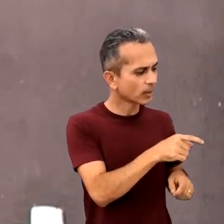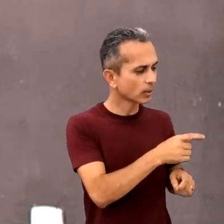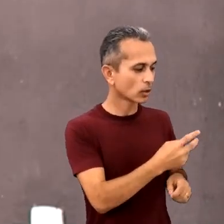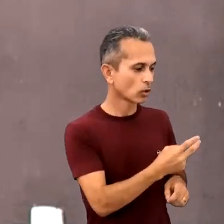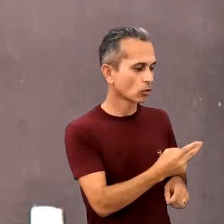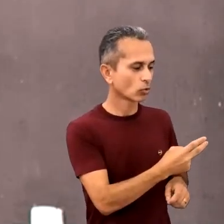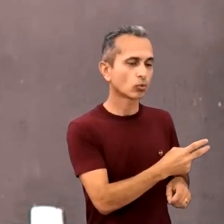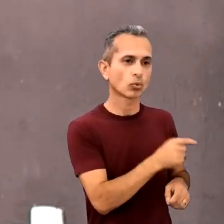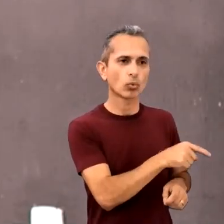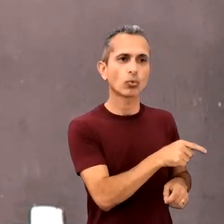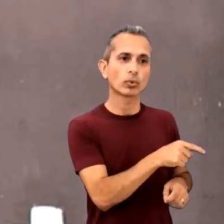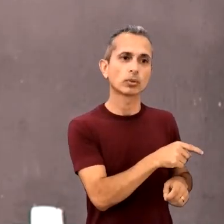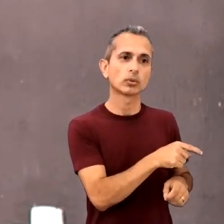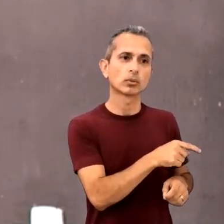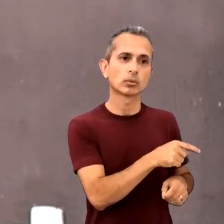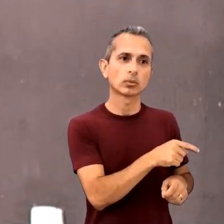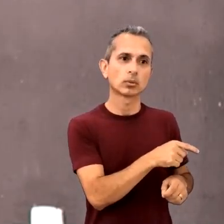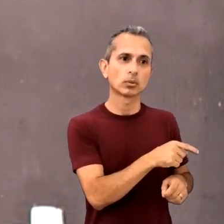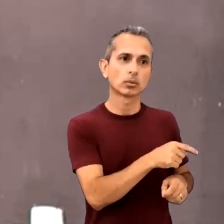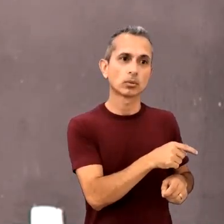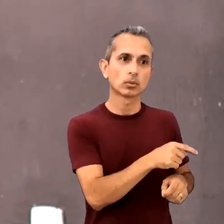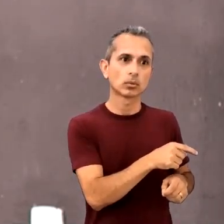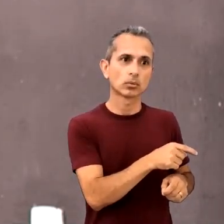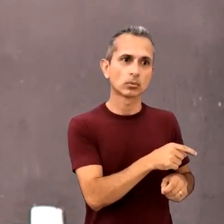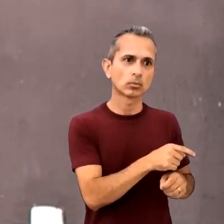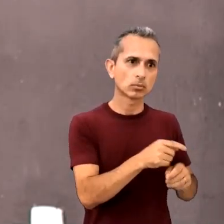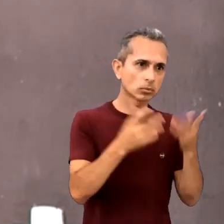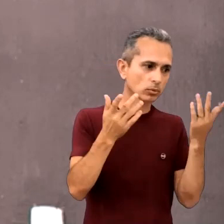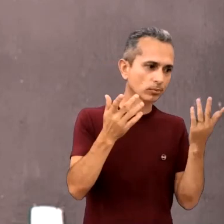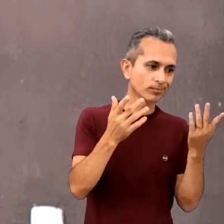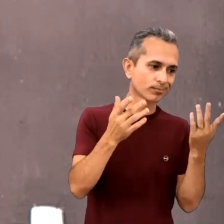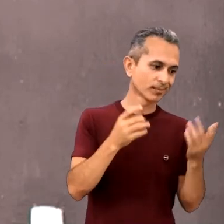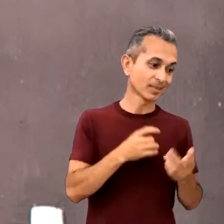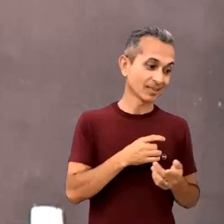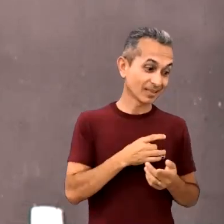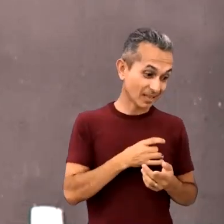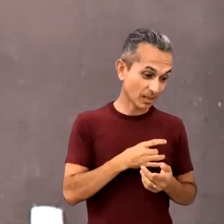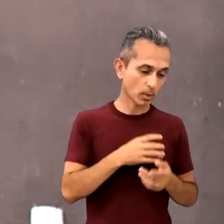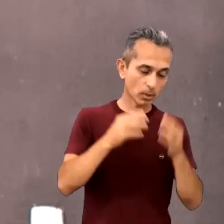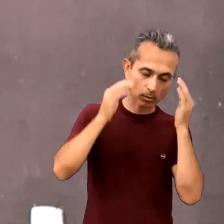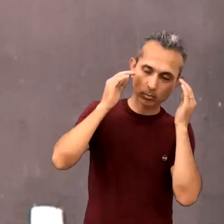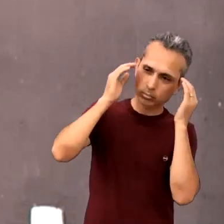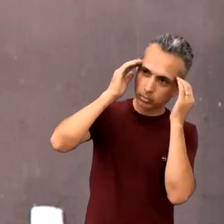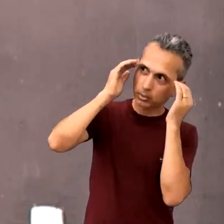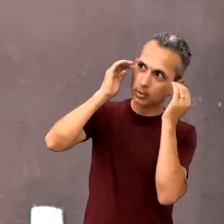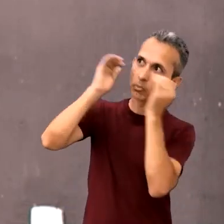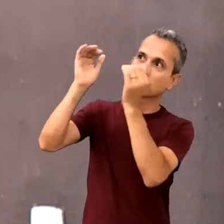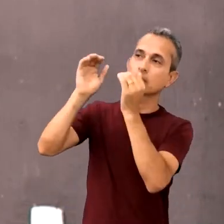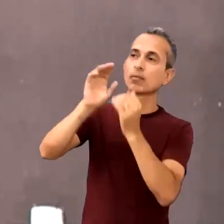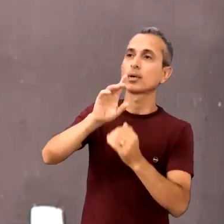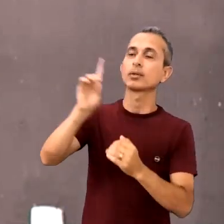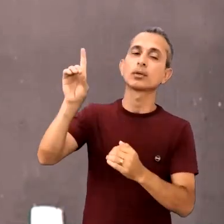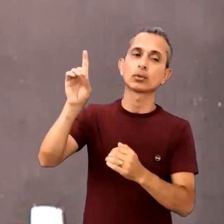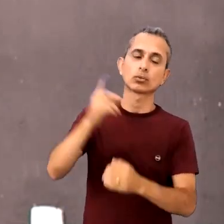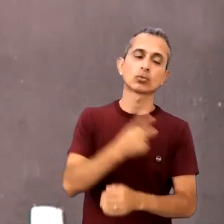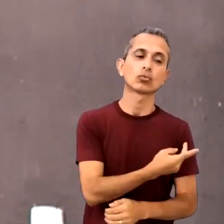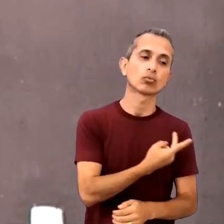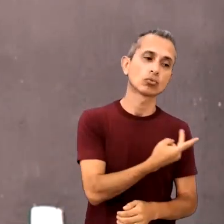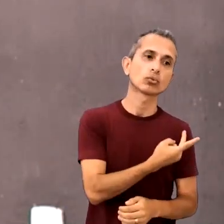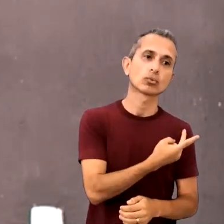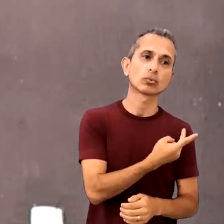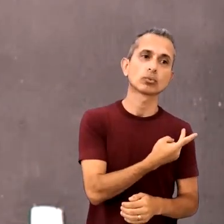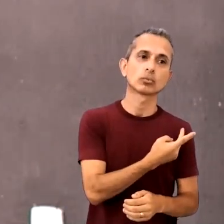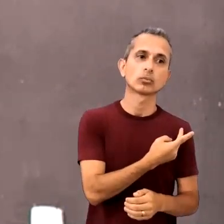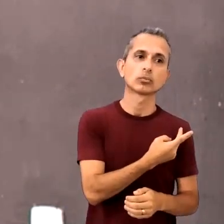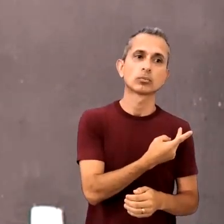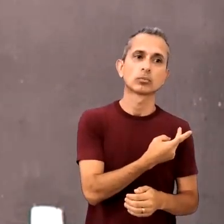o respeito e temor que todos tinham pelo Senhor. No caso de Ruth e Boaz, mesmo em buscar a lei por saber que é o caminho